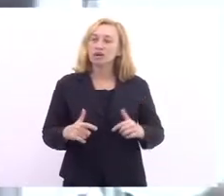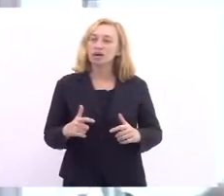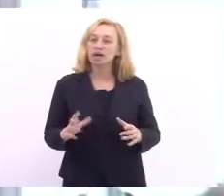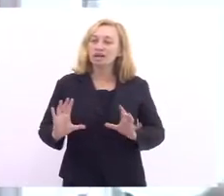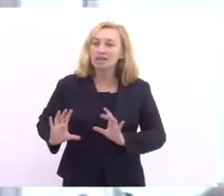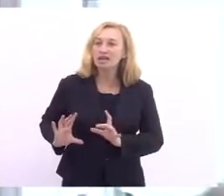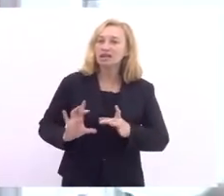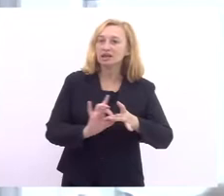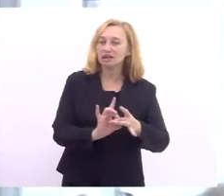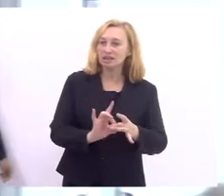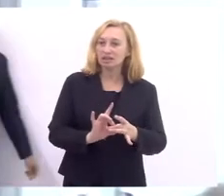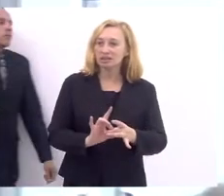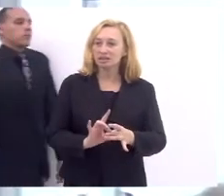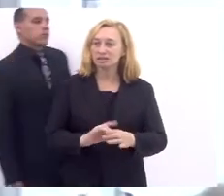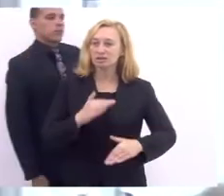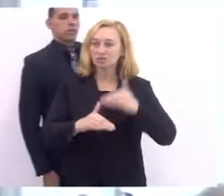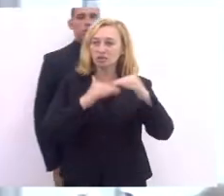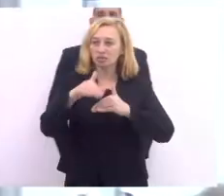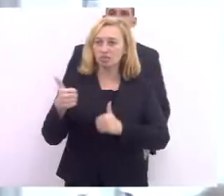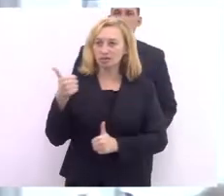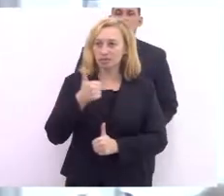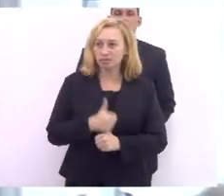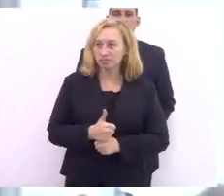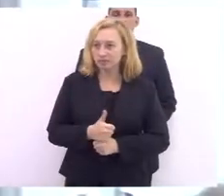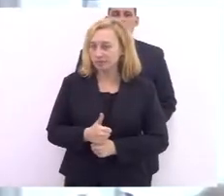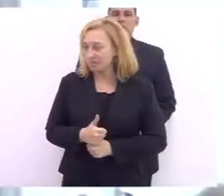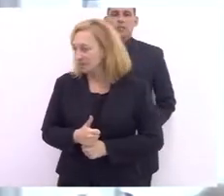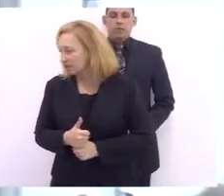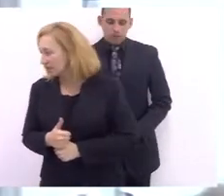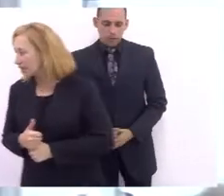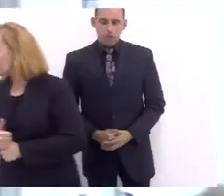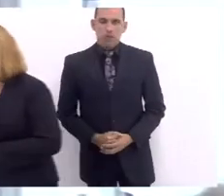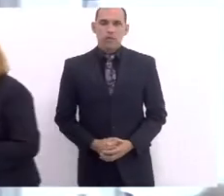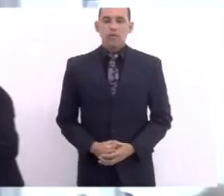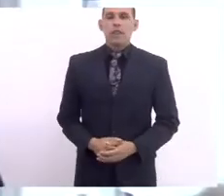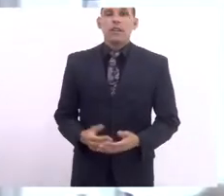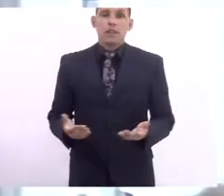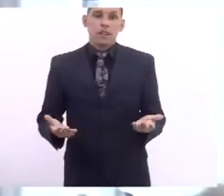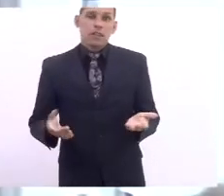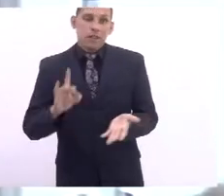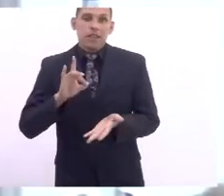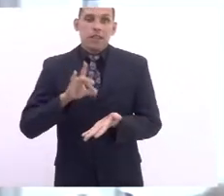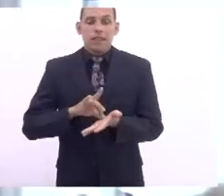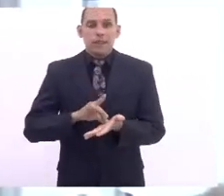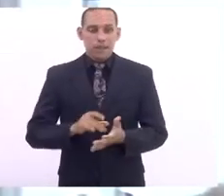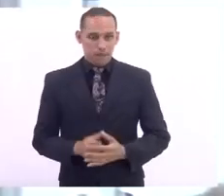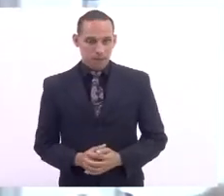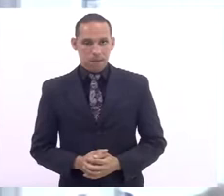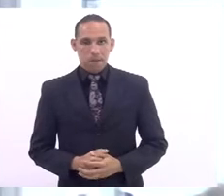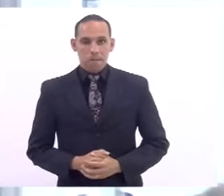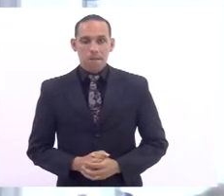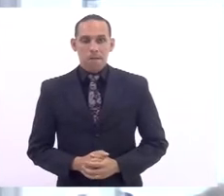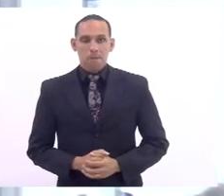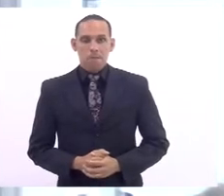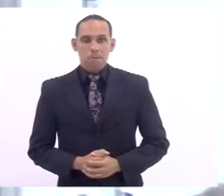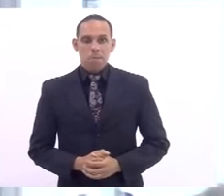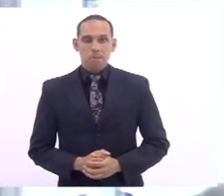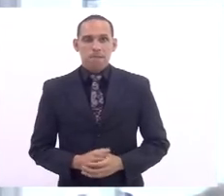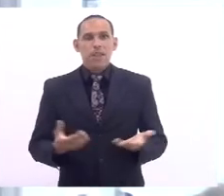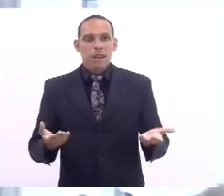integrada e com os ouvir é mais interiorizado não seja que de fato né a sua